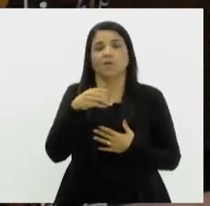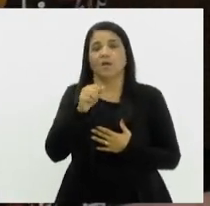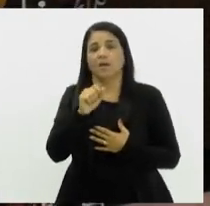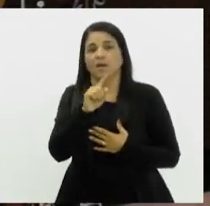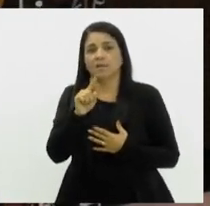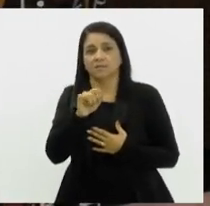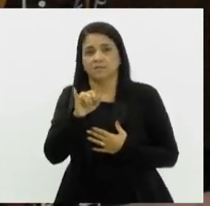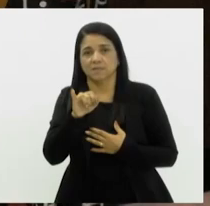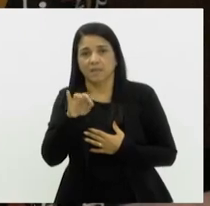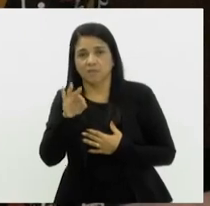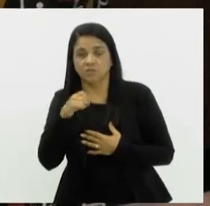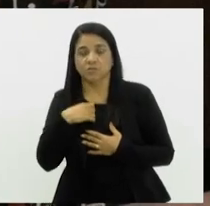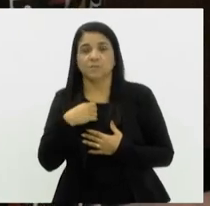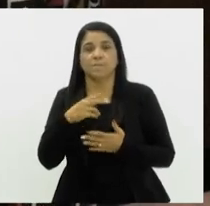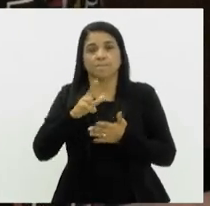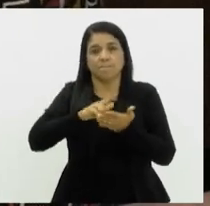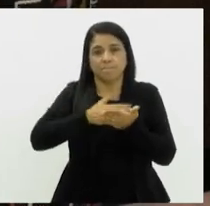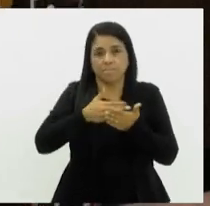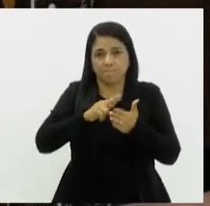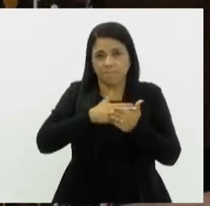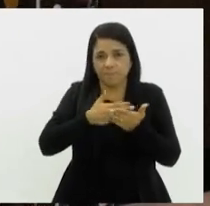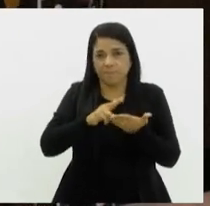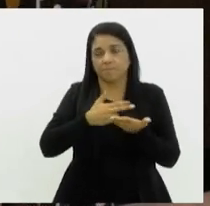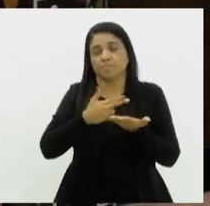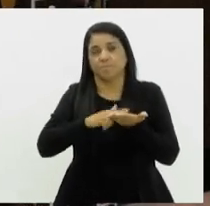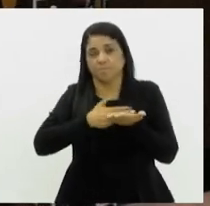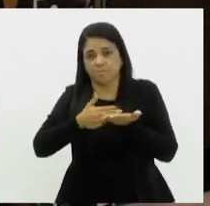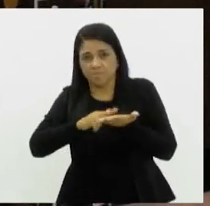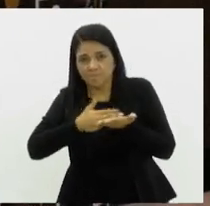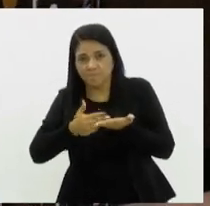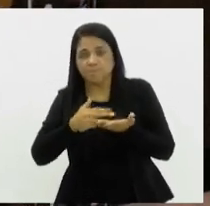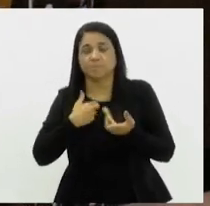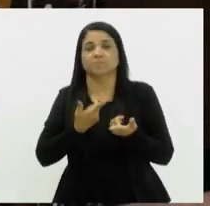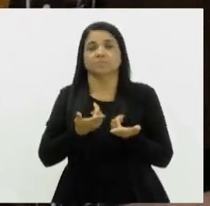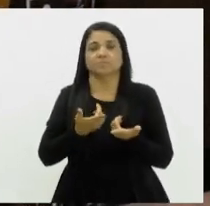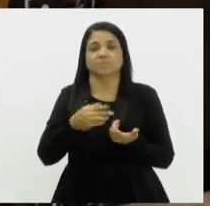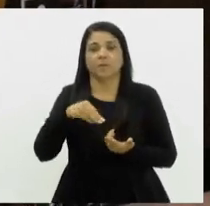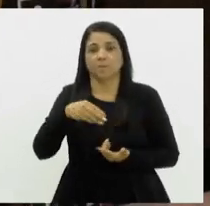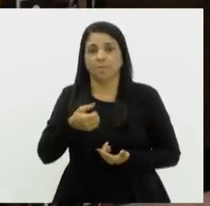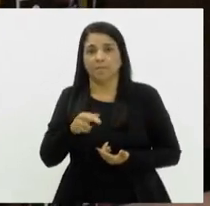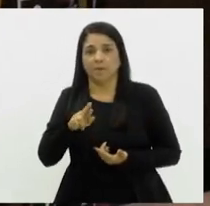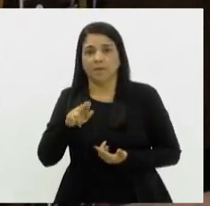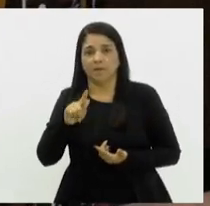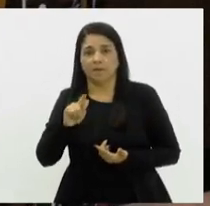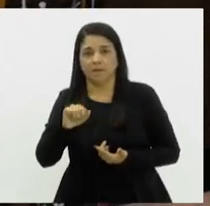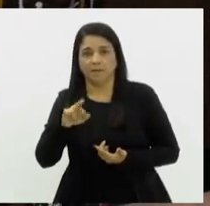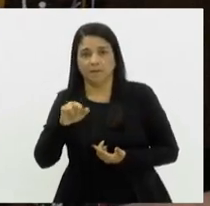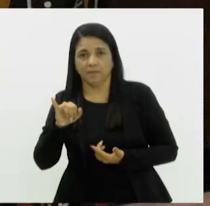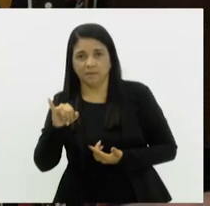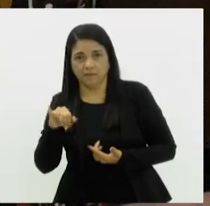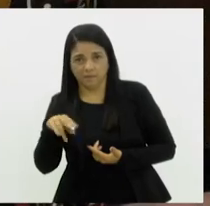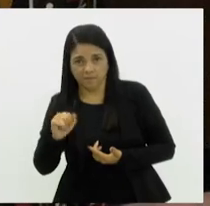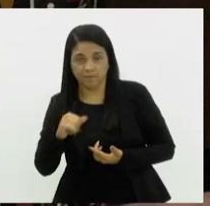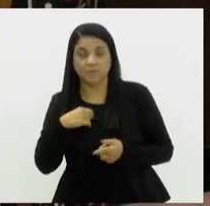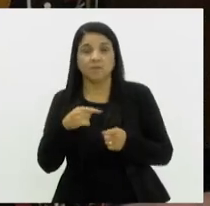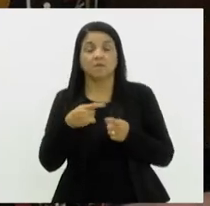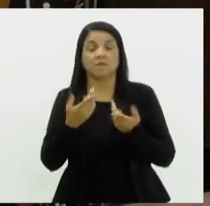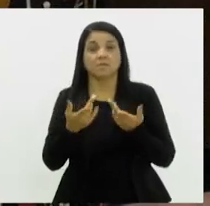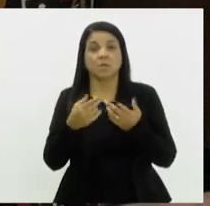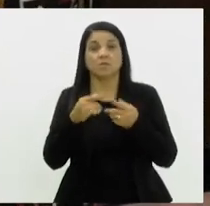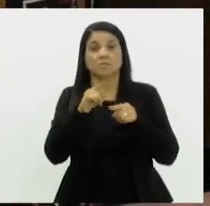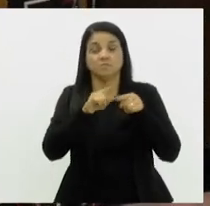de manteiga e margarina, dentre outros. Com rótulos e formatos análogos aos originais,